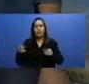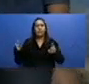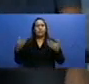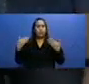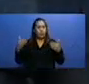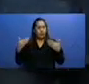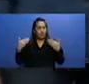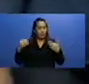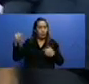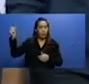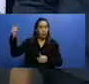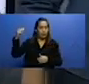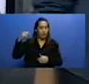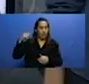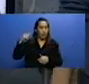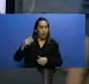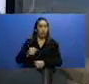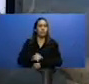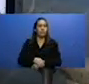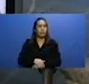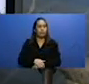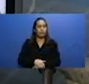Vamos lá.